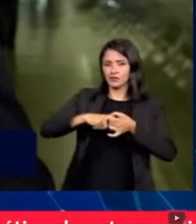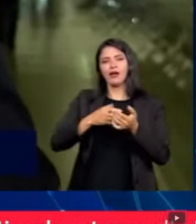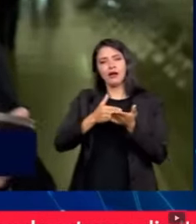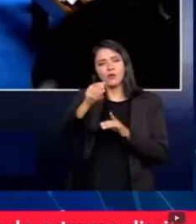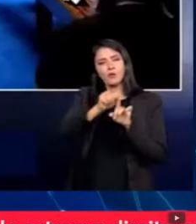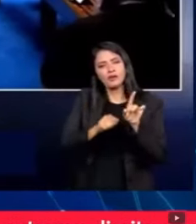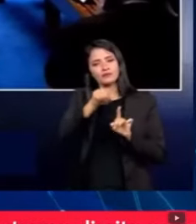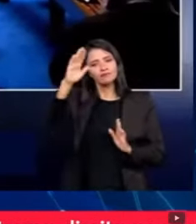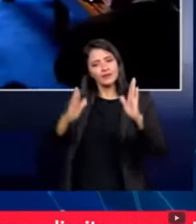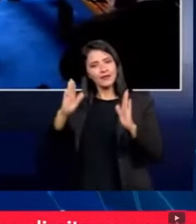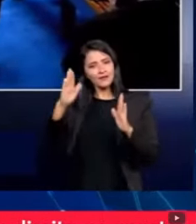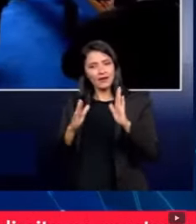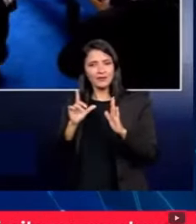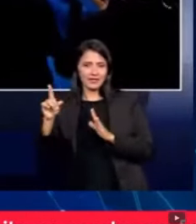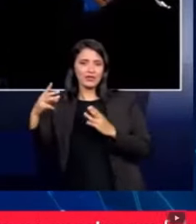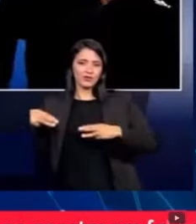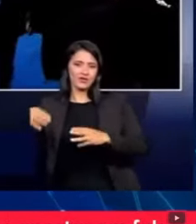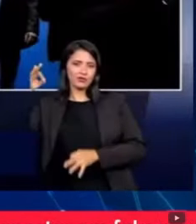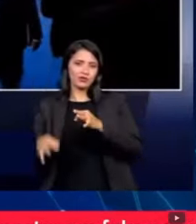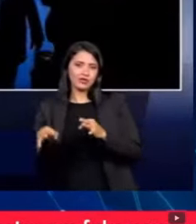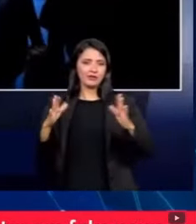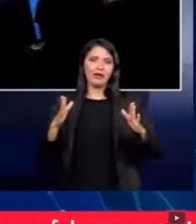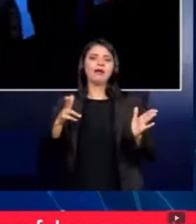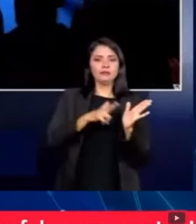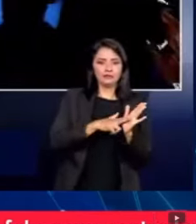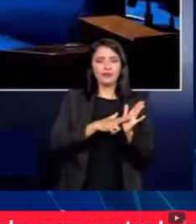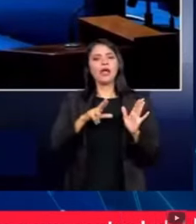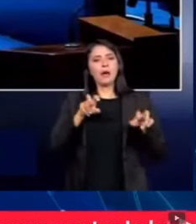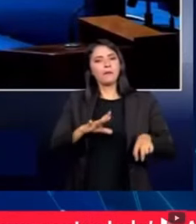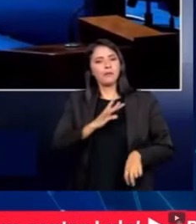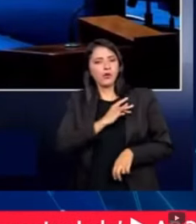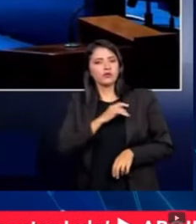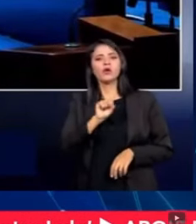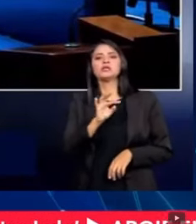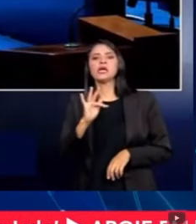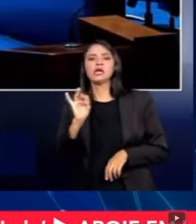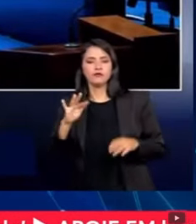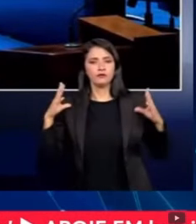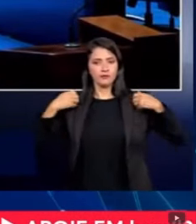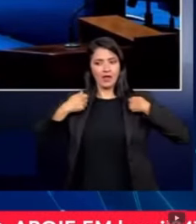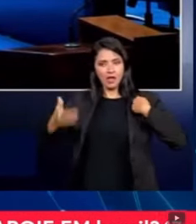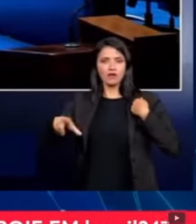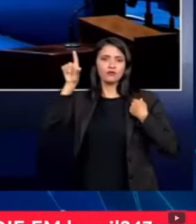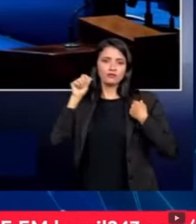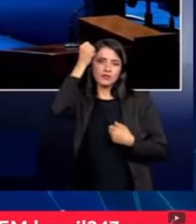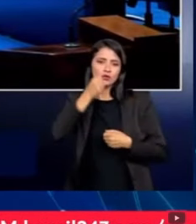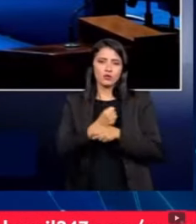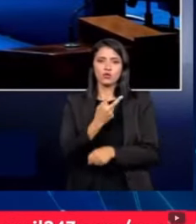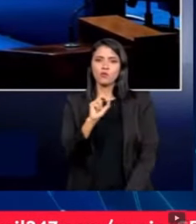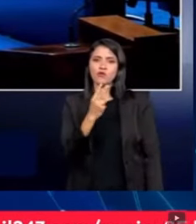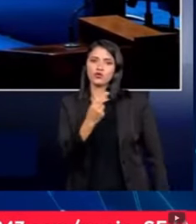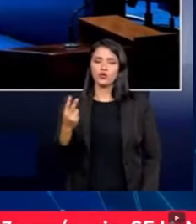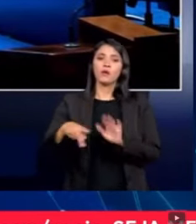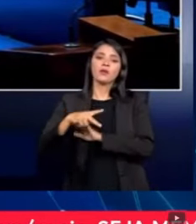mês, no intervalo entre a saída do Ministério da Justiça e a posse no Supremo Tribunal Federal. Flávio Dino foi eleito senador em 2022